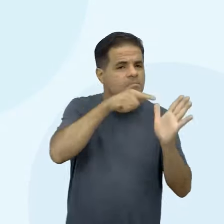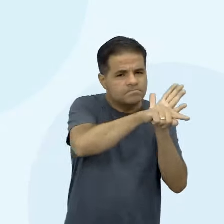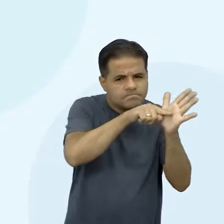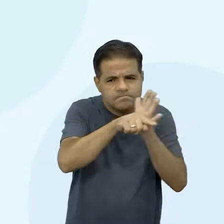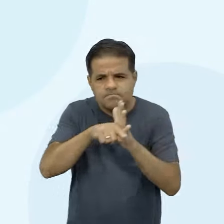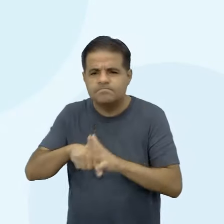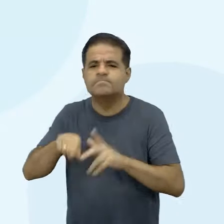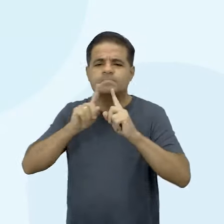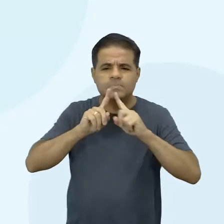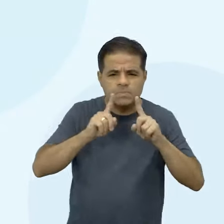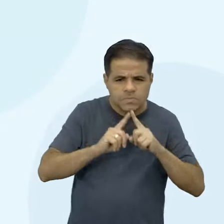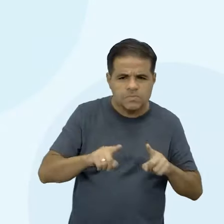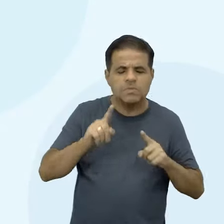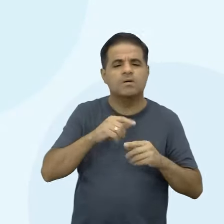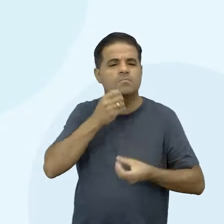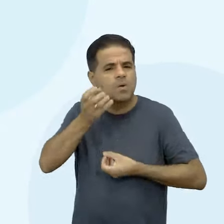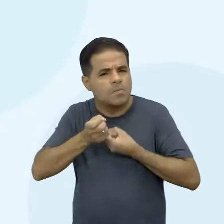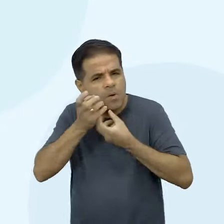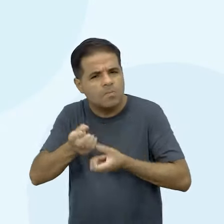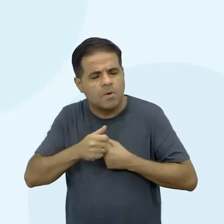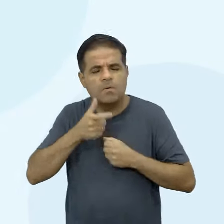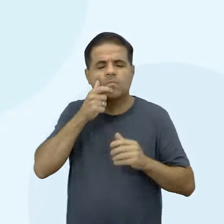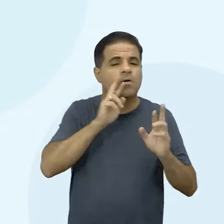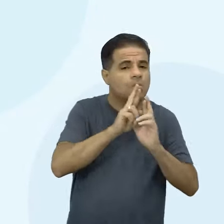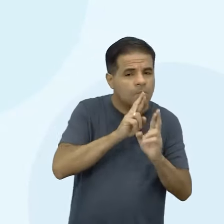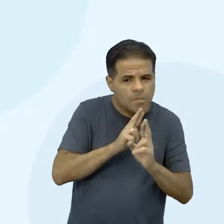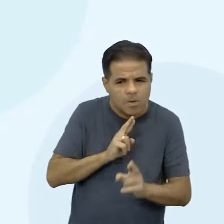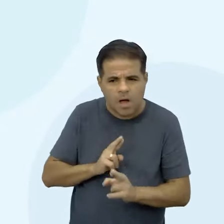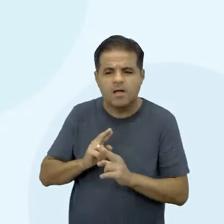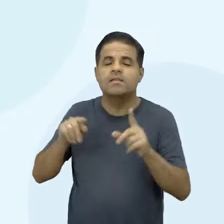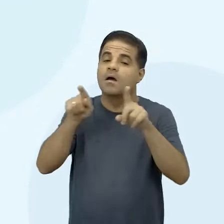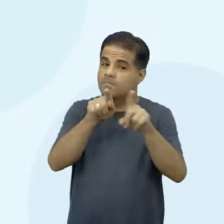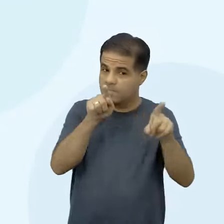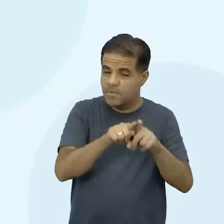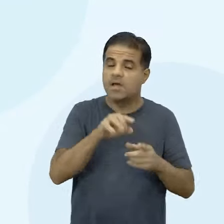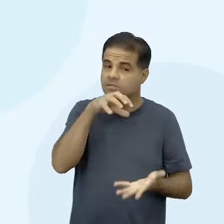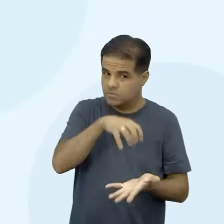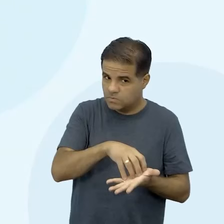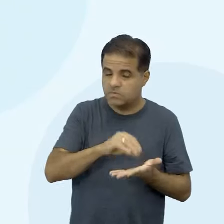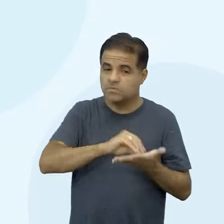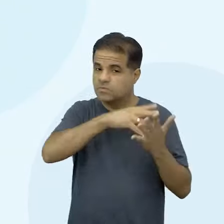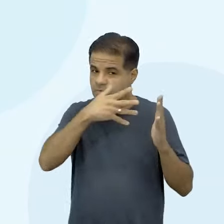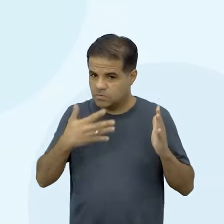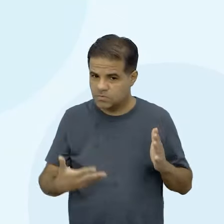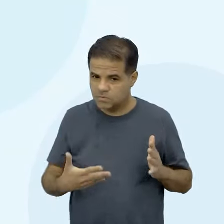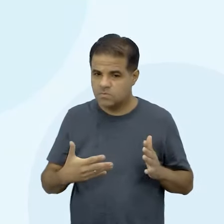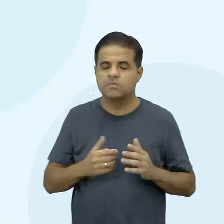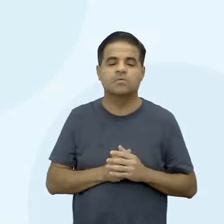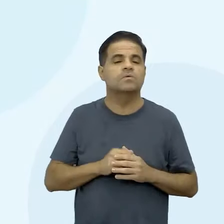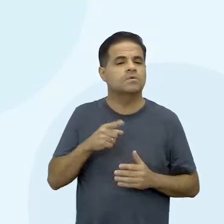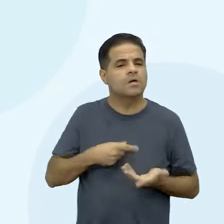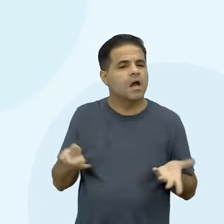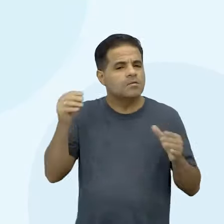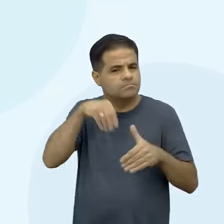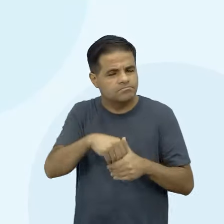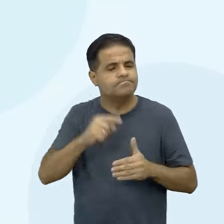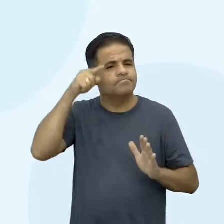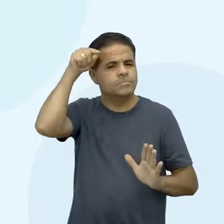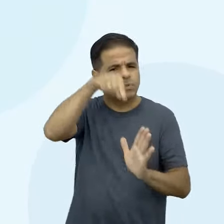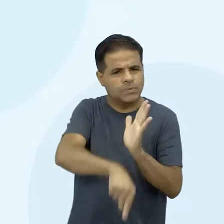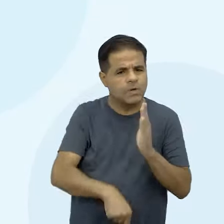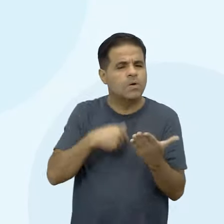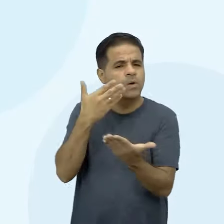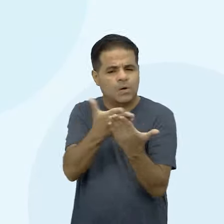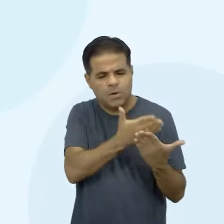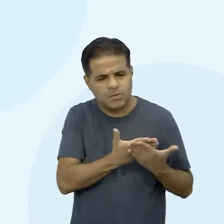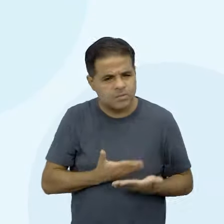analisar criticamente argumentos e resultados. Além disso, essa unidade curricular integra e aprofunda